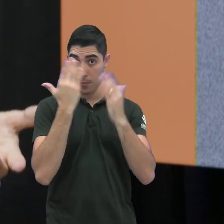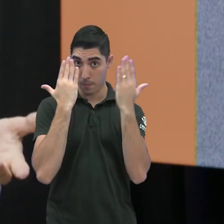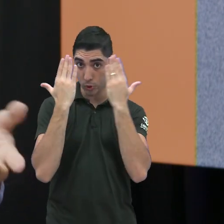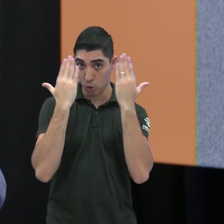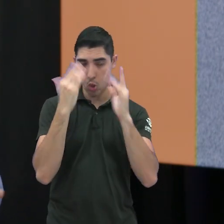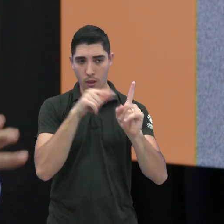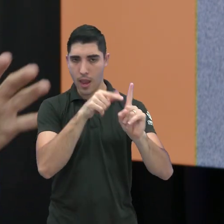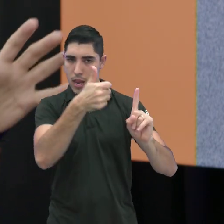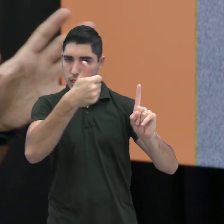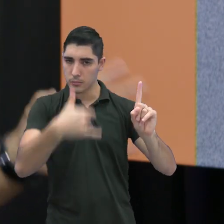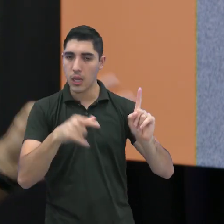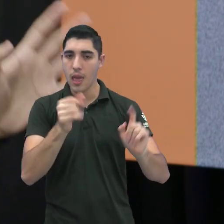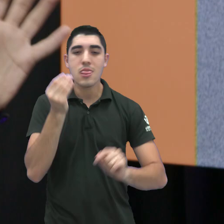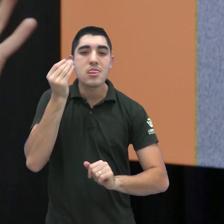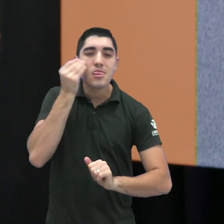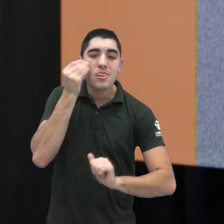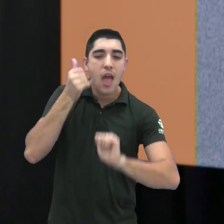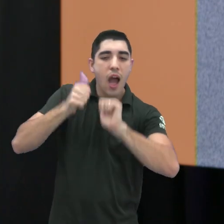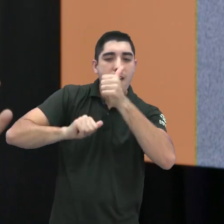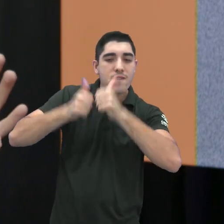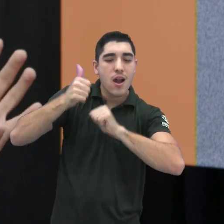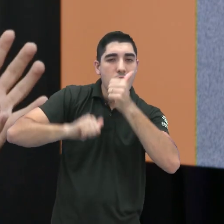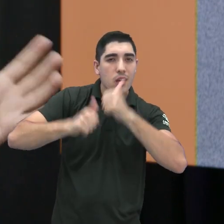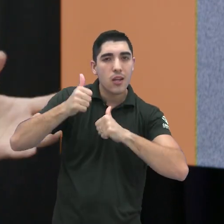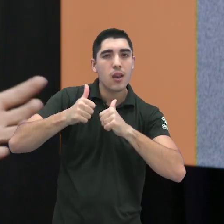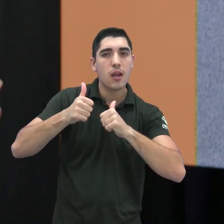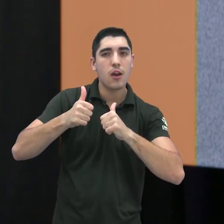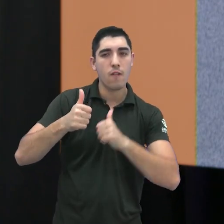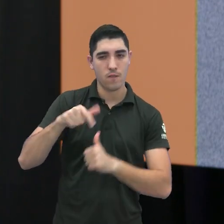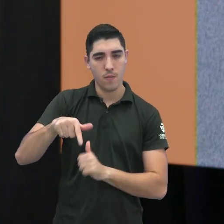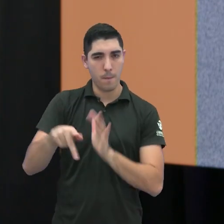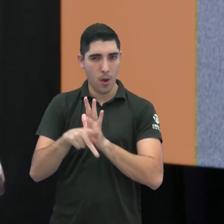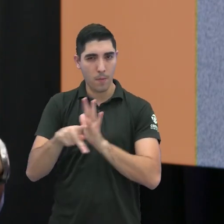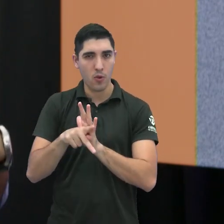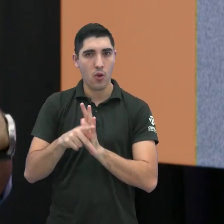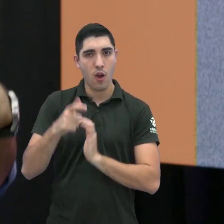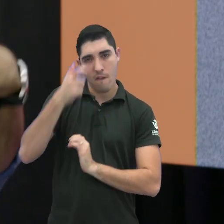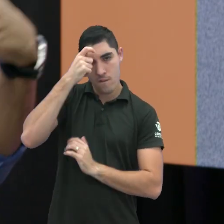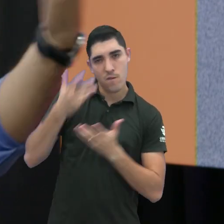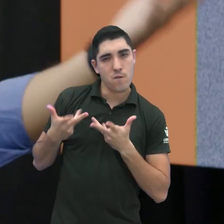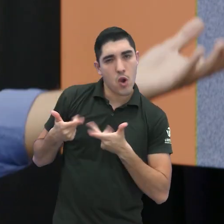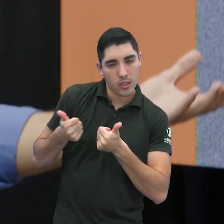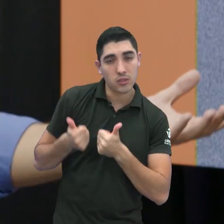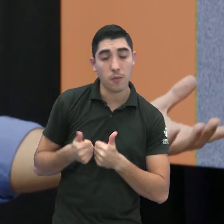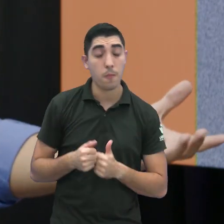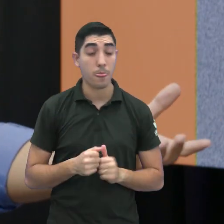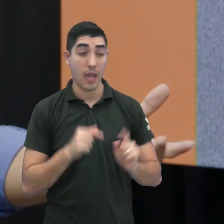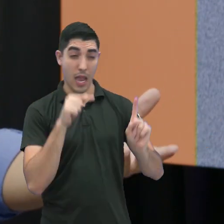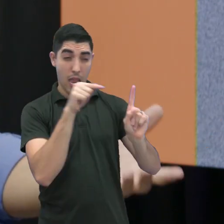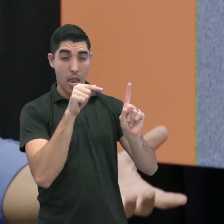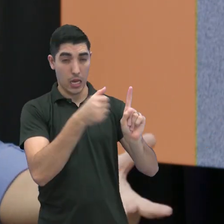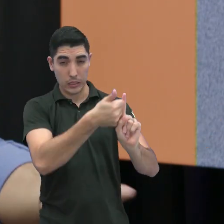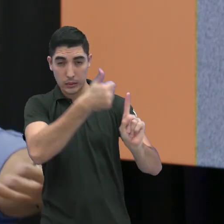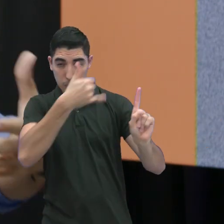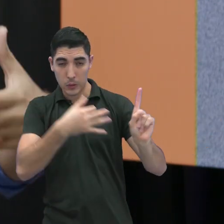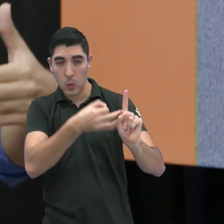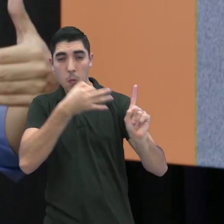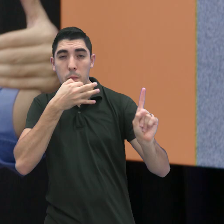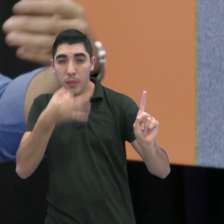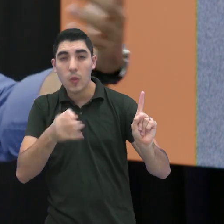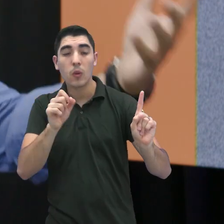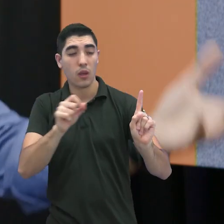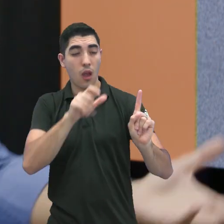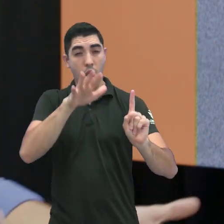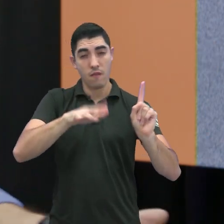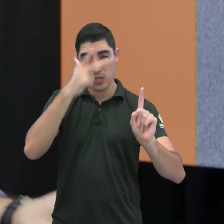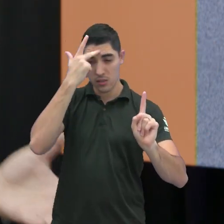testes vocacionais. Ela acabou dando um olhar dela de que testes vocacionais da forma como são executados, acabam